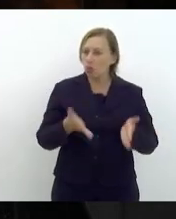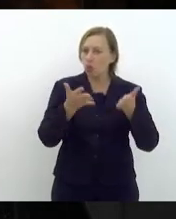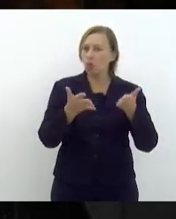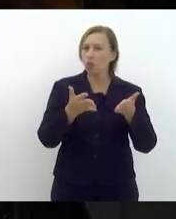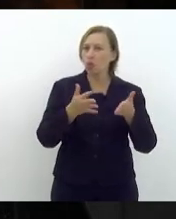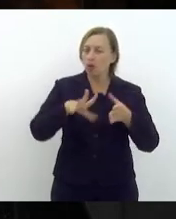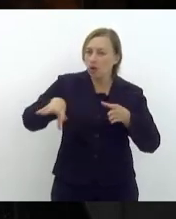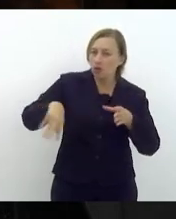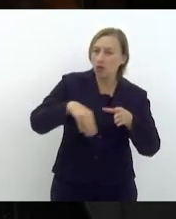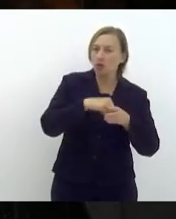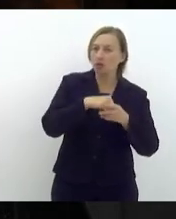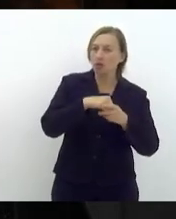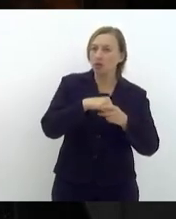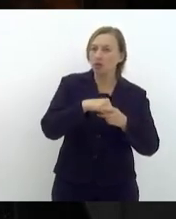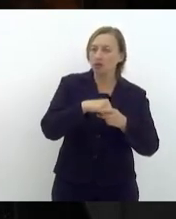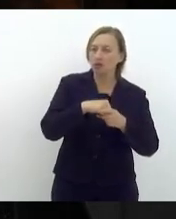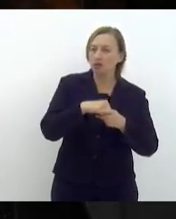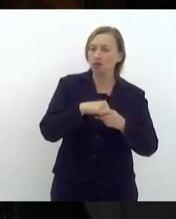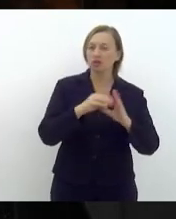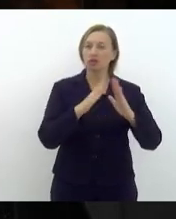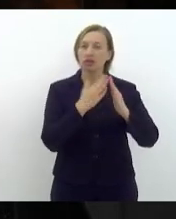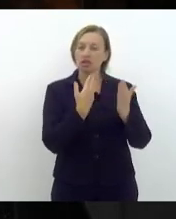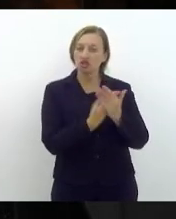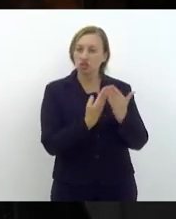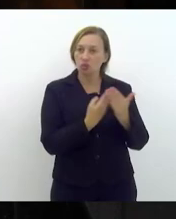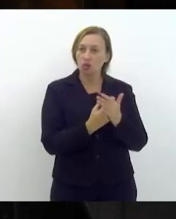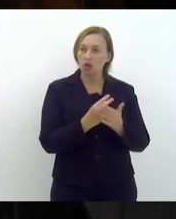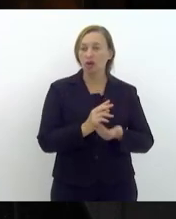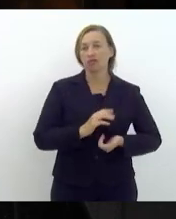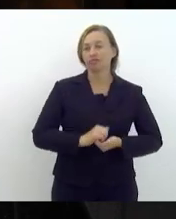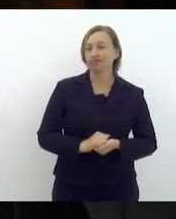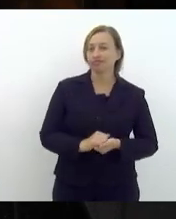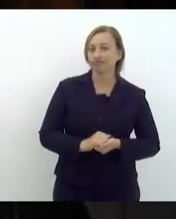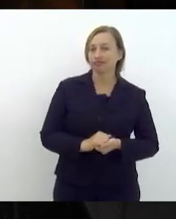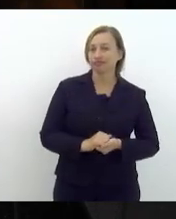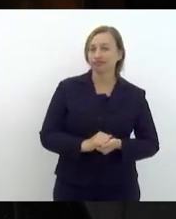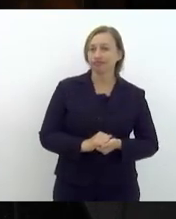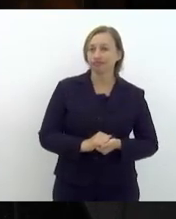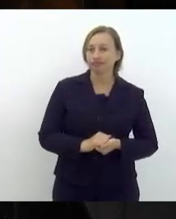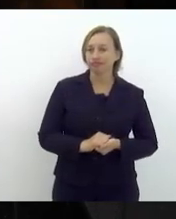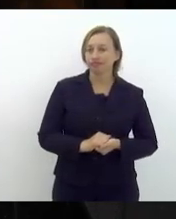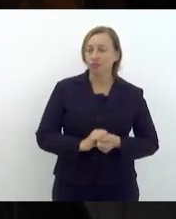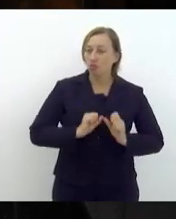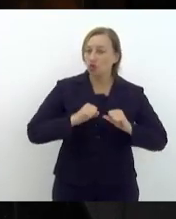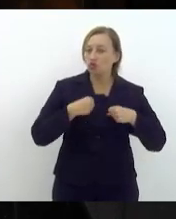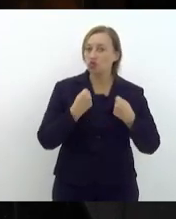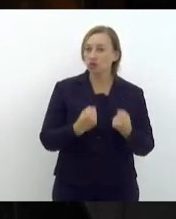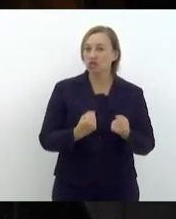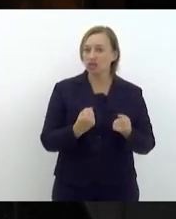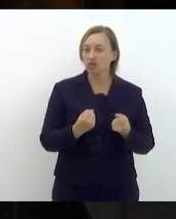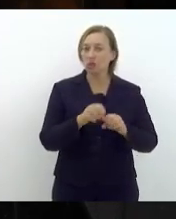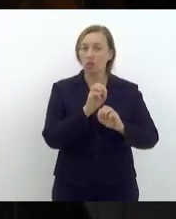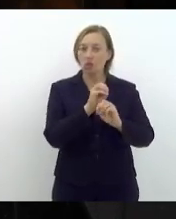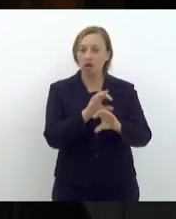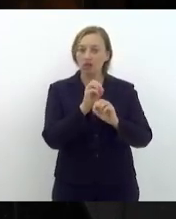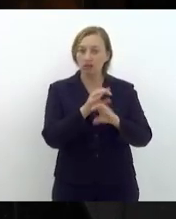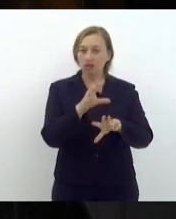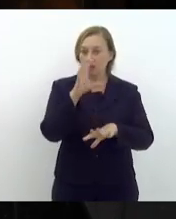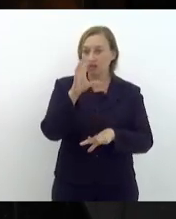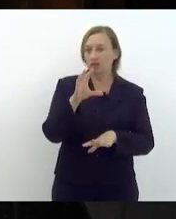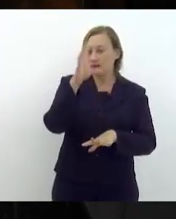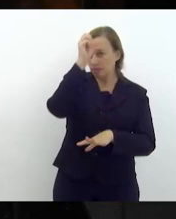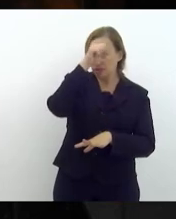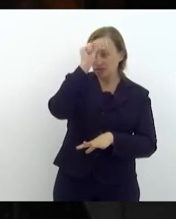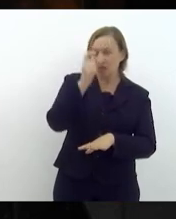engajados em sala de aula ou no ambiente escolar está ali se dedicando ao ensino a aprendizagem